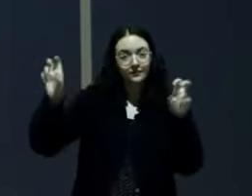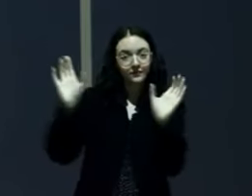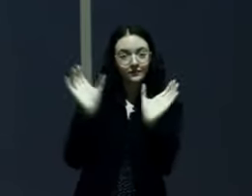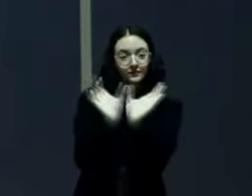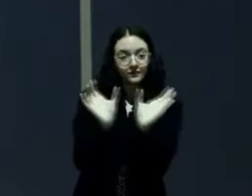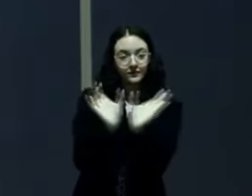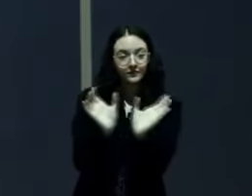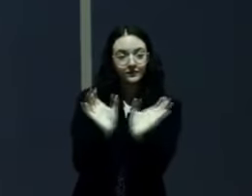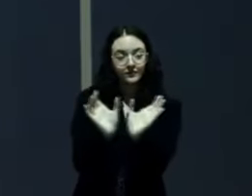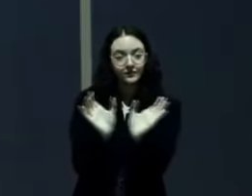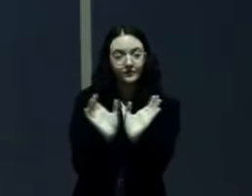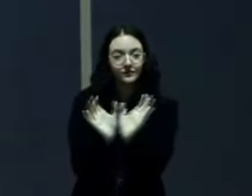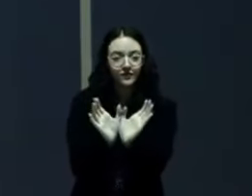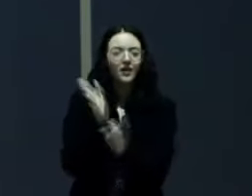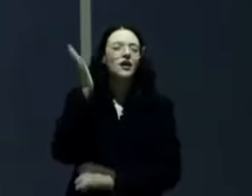Eu sei que você